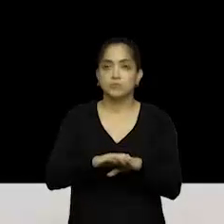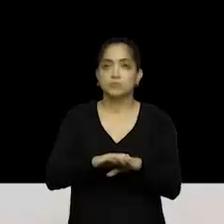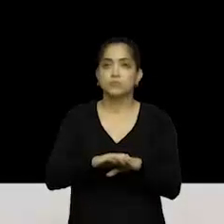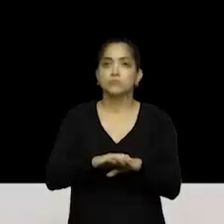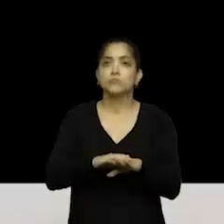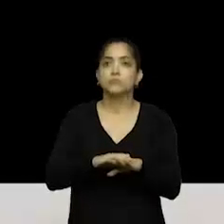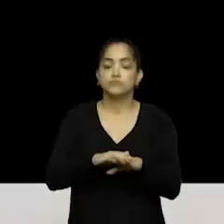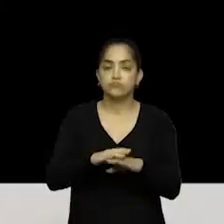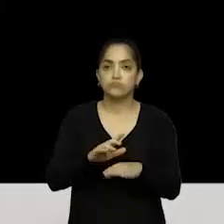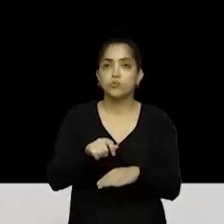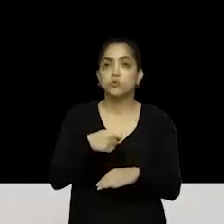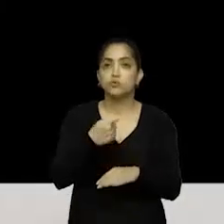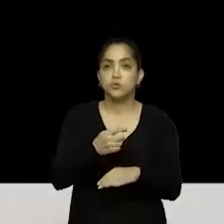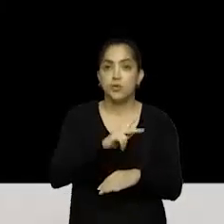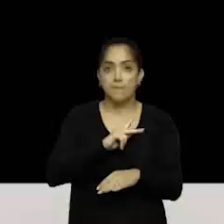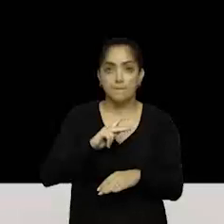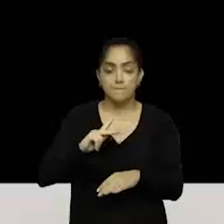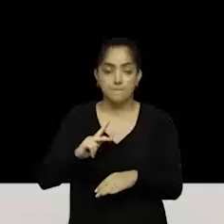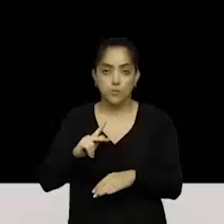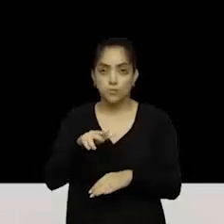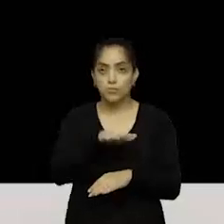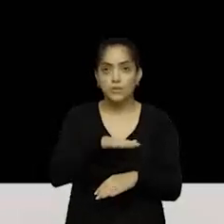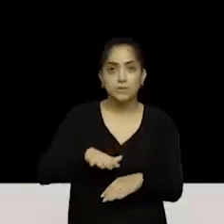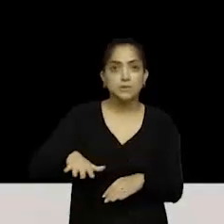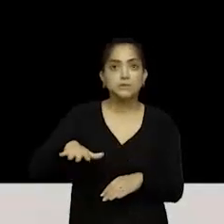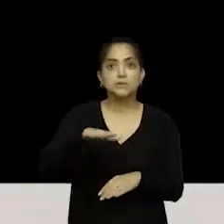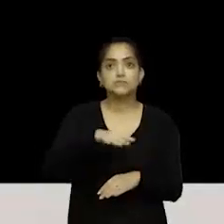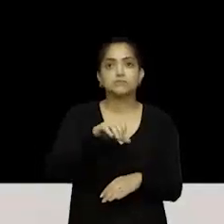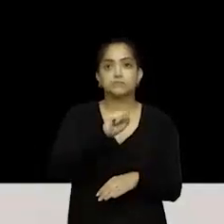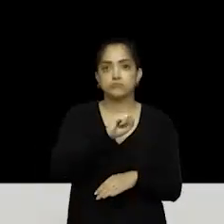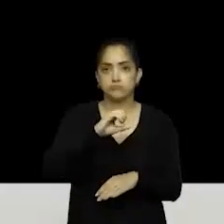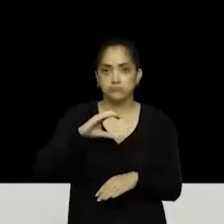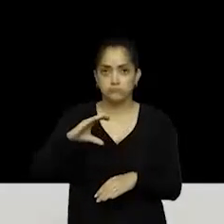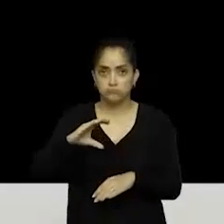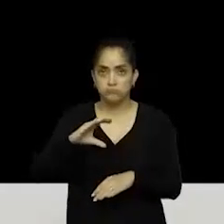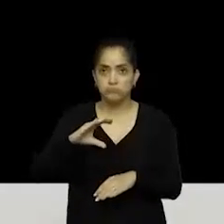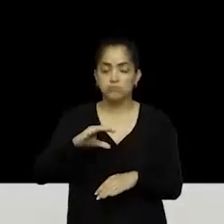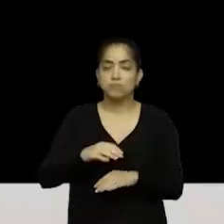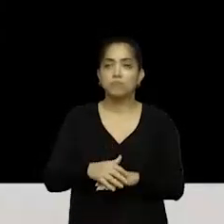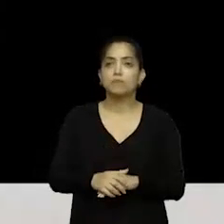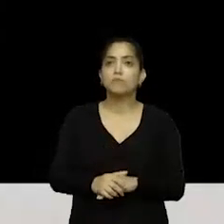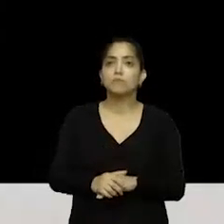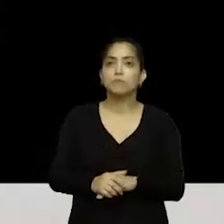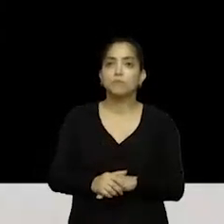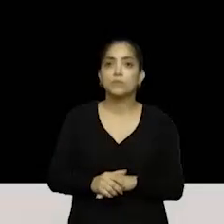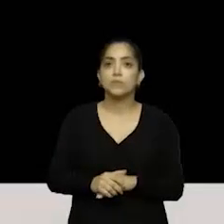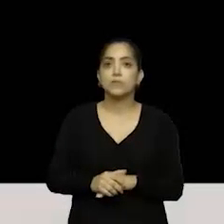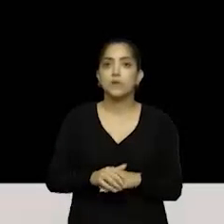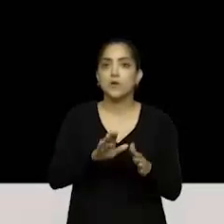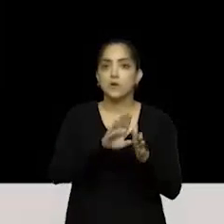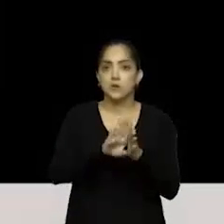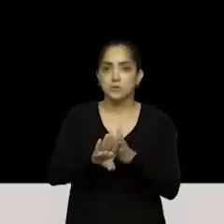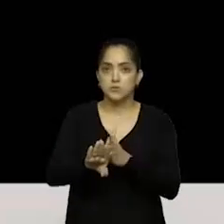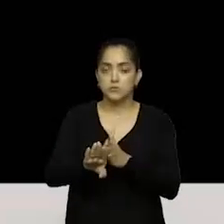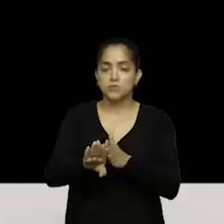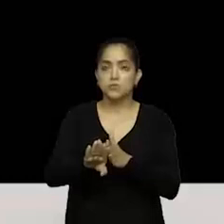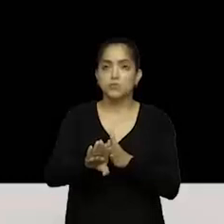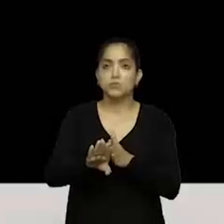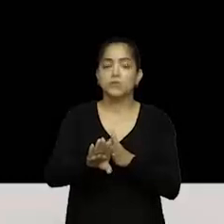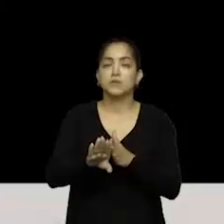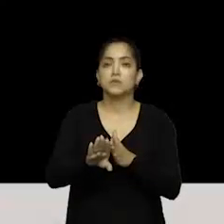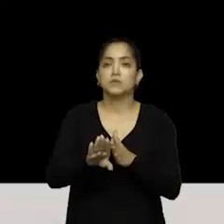de utilidade pública estadual no âmbito do Estado de Santa Catarina para excluir do rol das